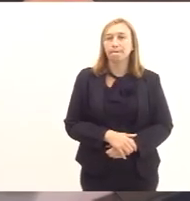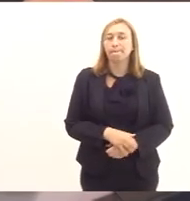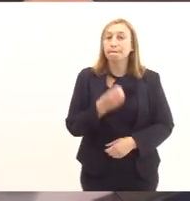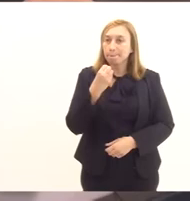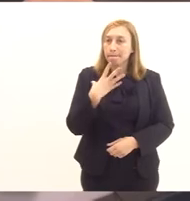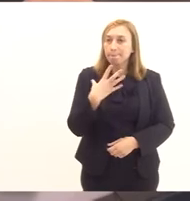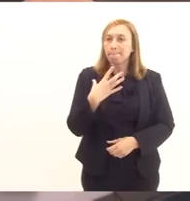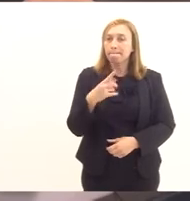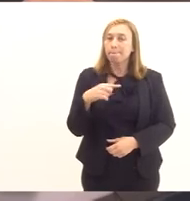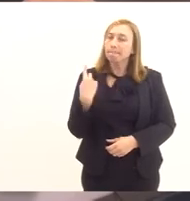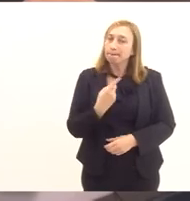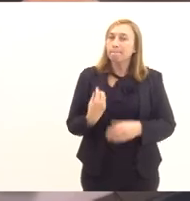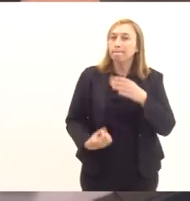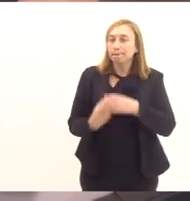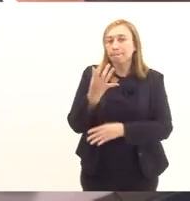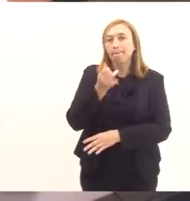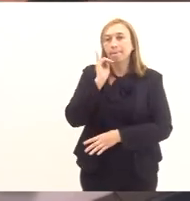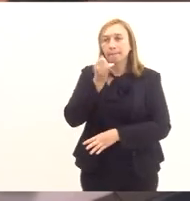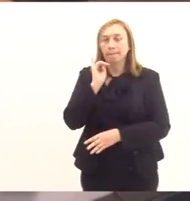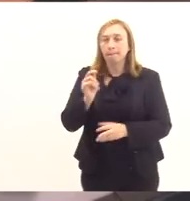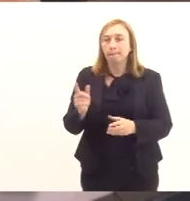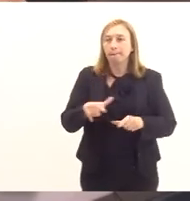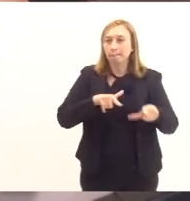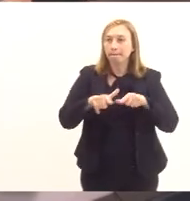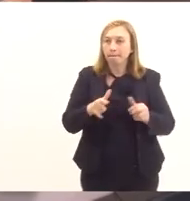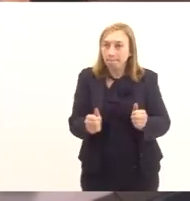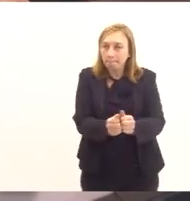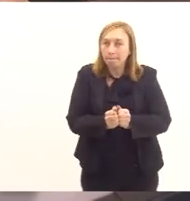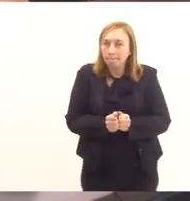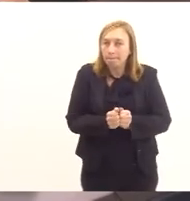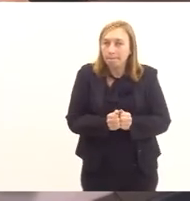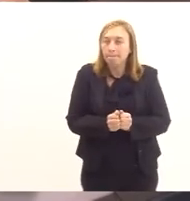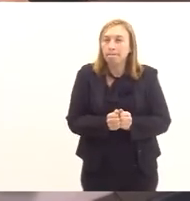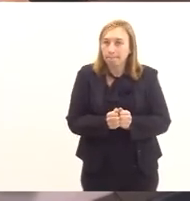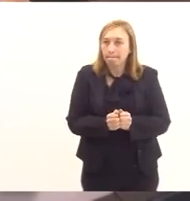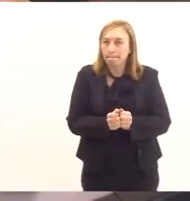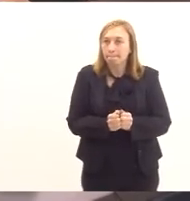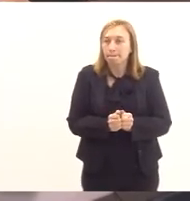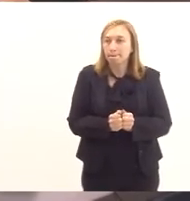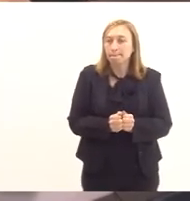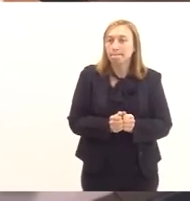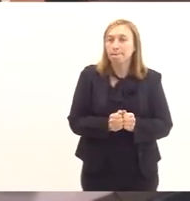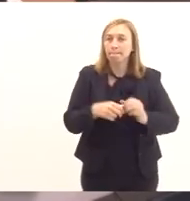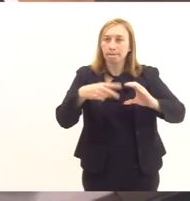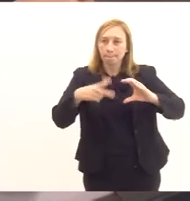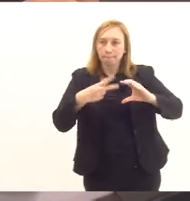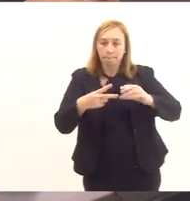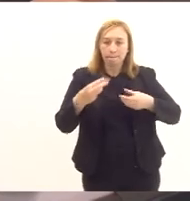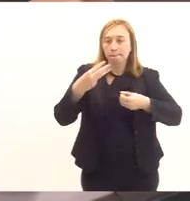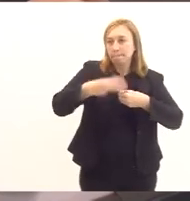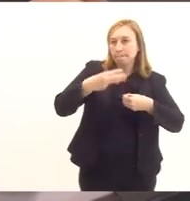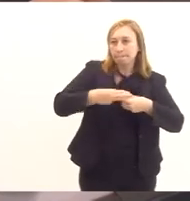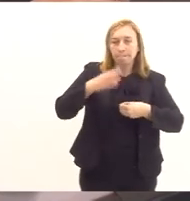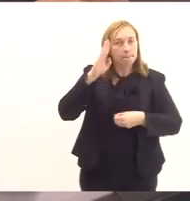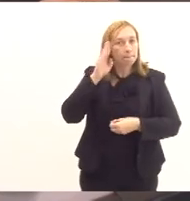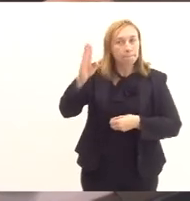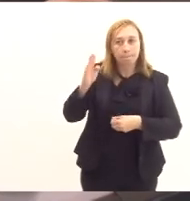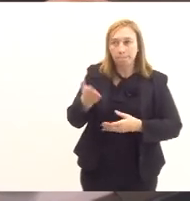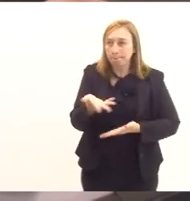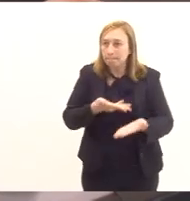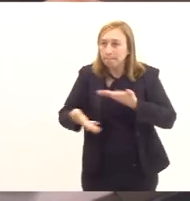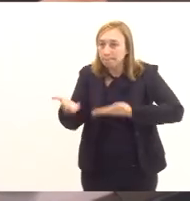indispensáveis na construção do relatório dos trabalhos conosco que as interação com Parlamento Fundo Municipal fundamental é que acabou de ter